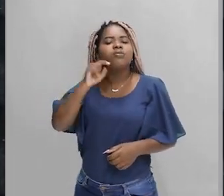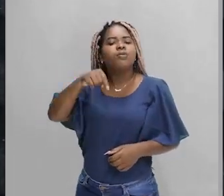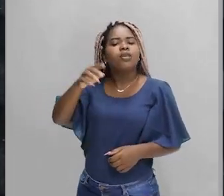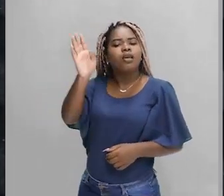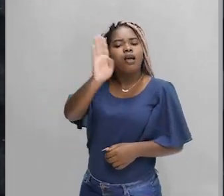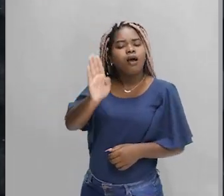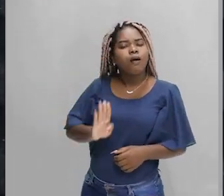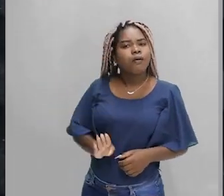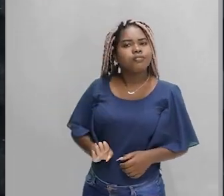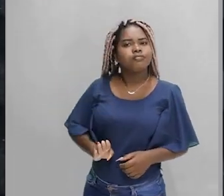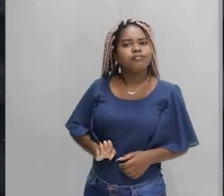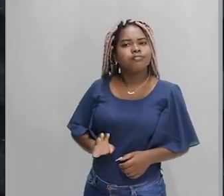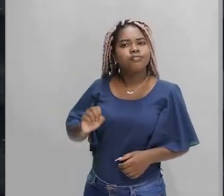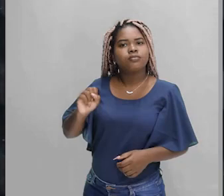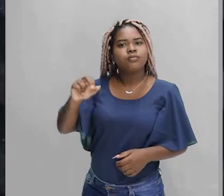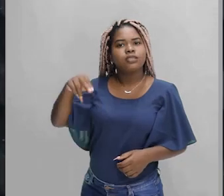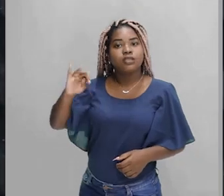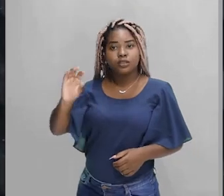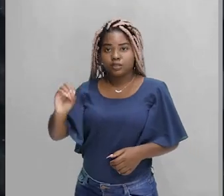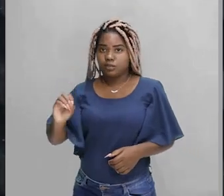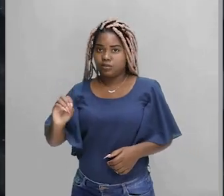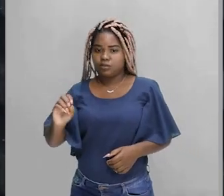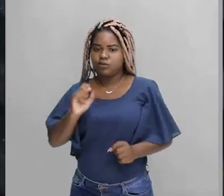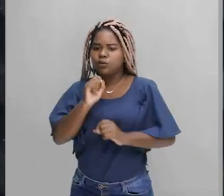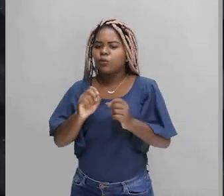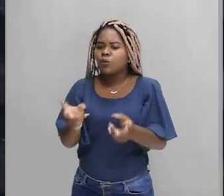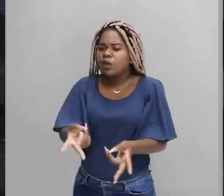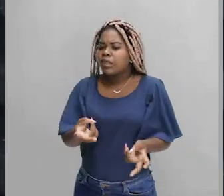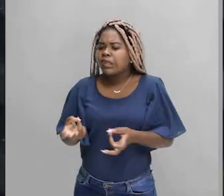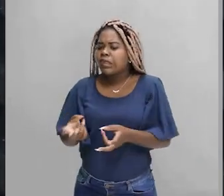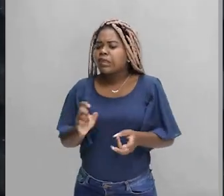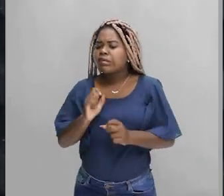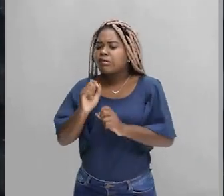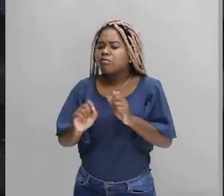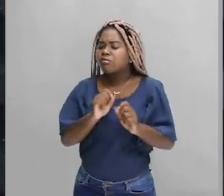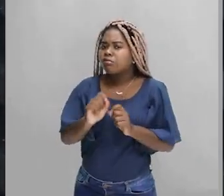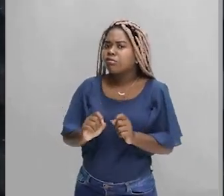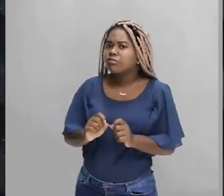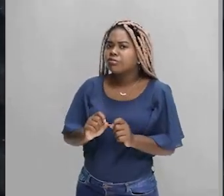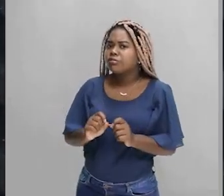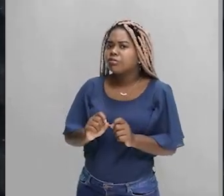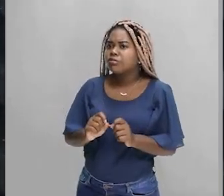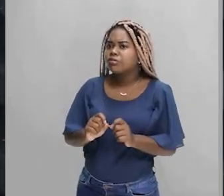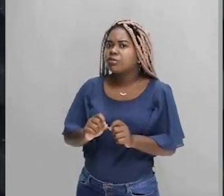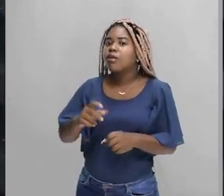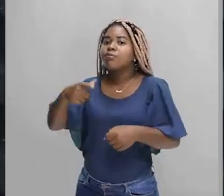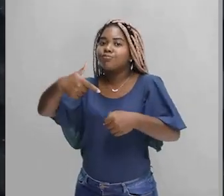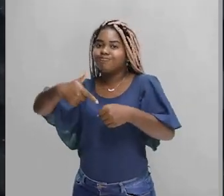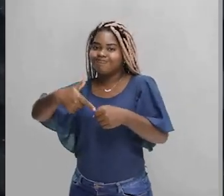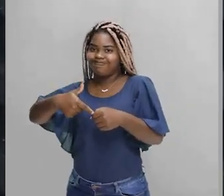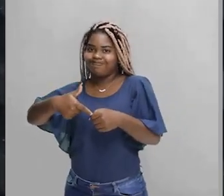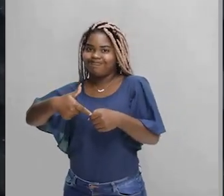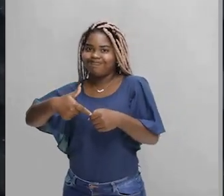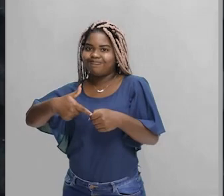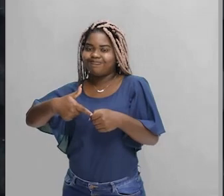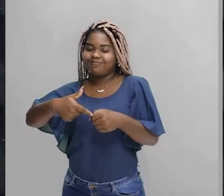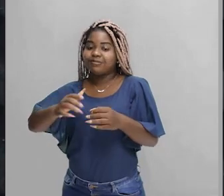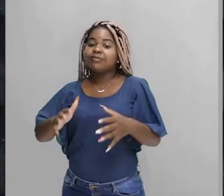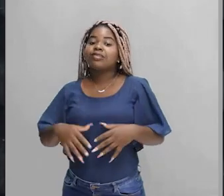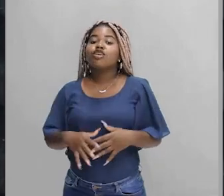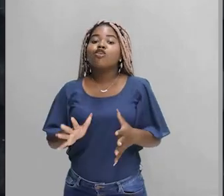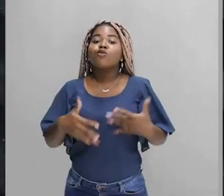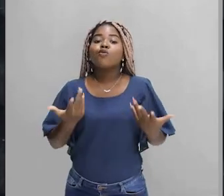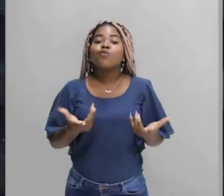que é que se extrai lá, professor? É petróleo, né? O pré-sal está ali naquela localidade. Que estrutura geológica eu estou me referindo? Eu estou me referindo a uma área